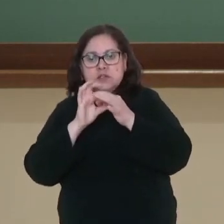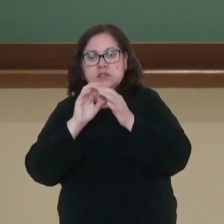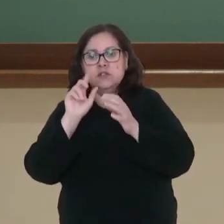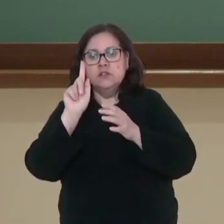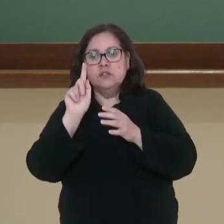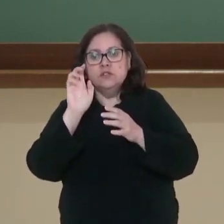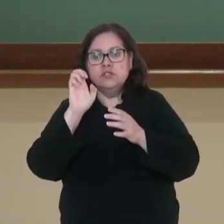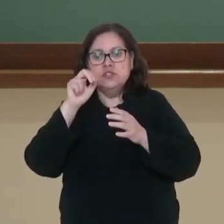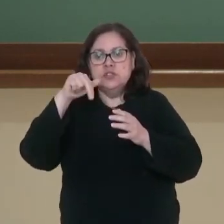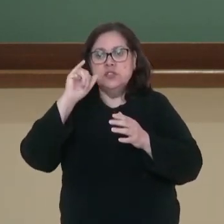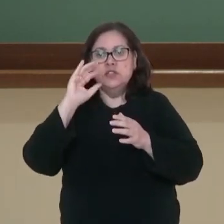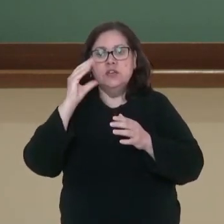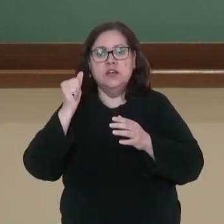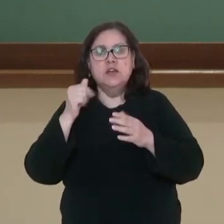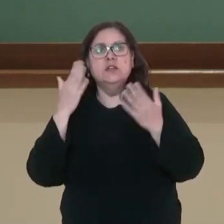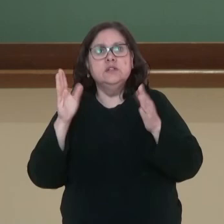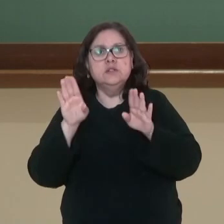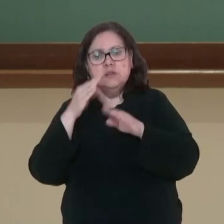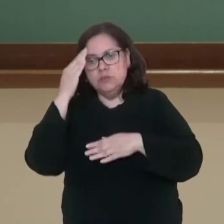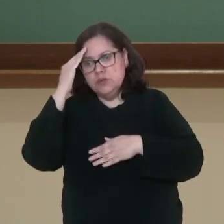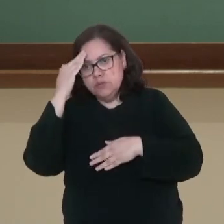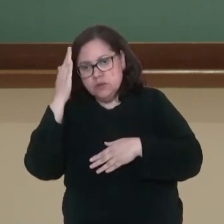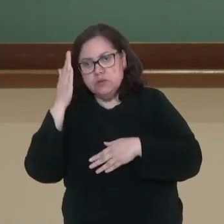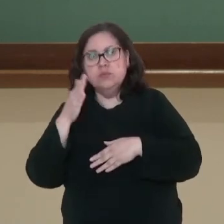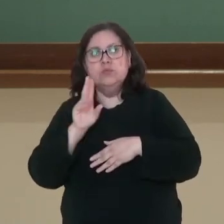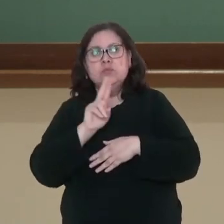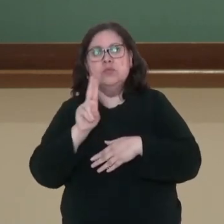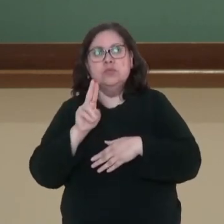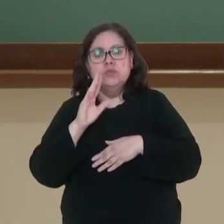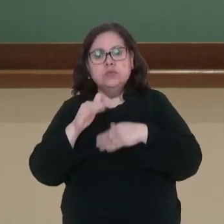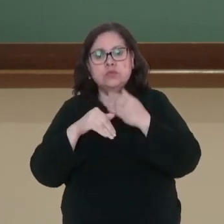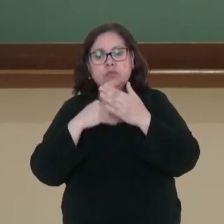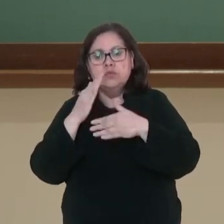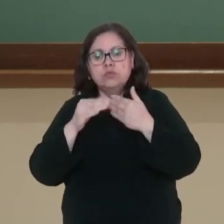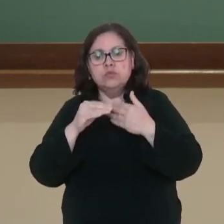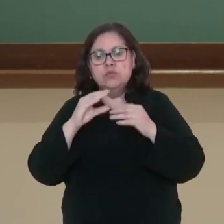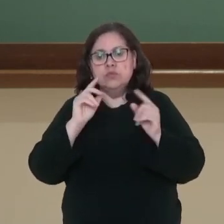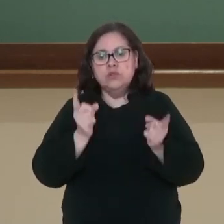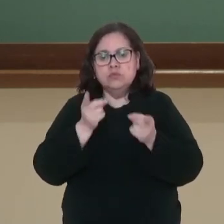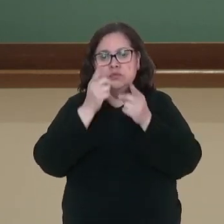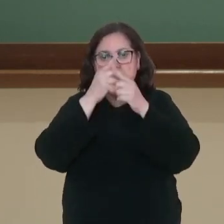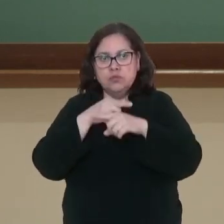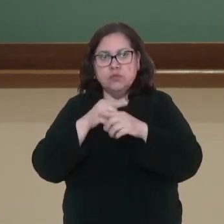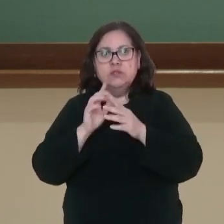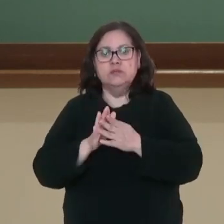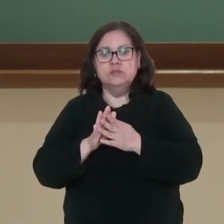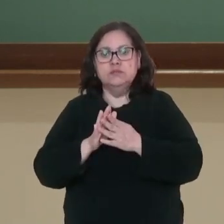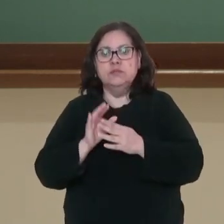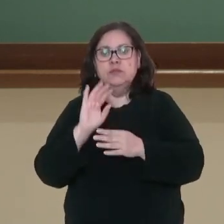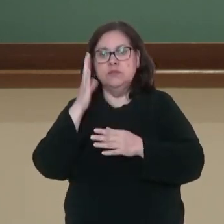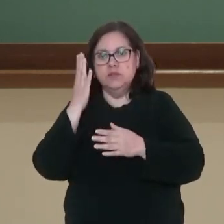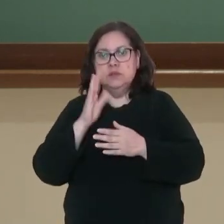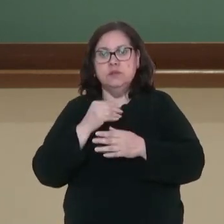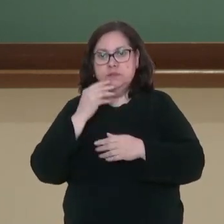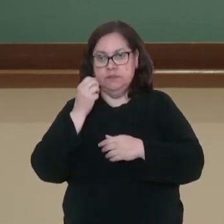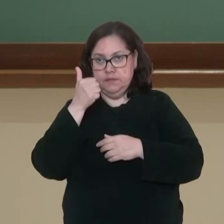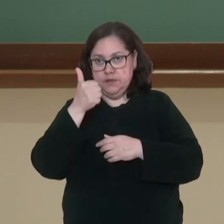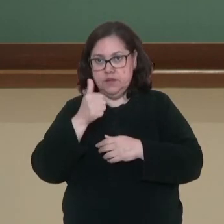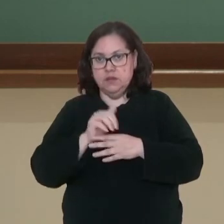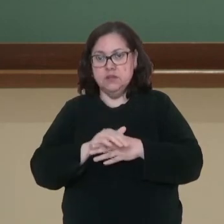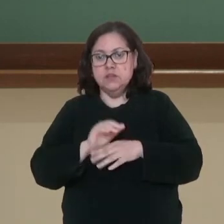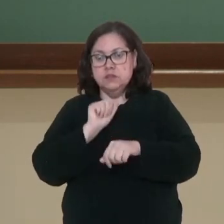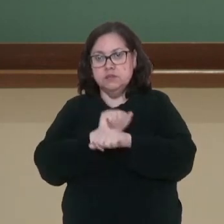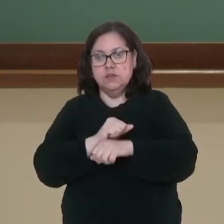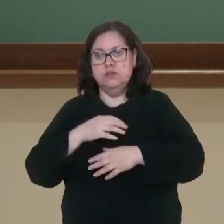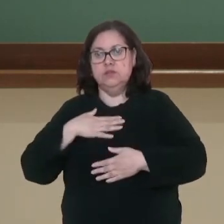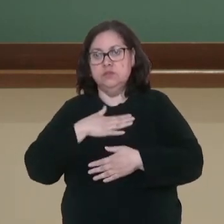ou linkage e também compreendemos esse chamado processo de crossing over, como ele acontece. Beleza, galera? Espero